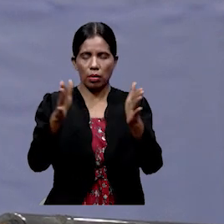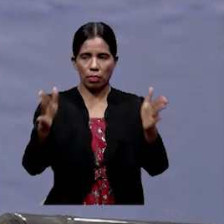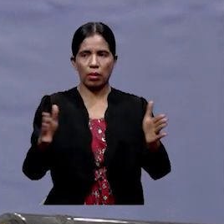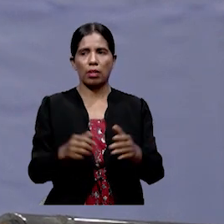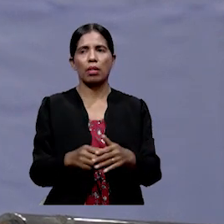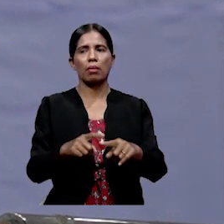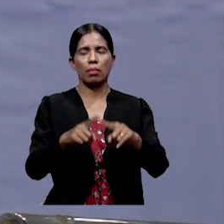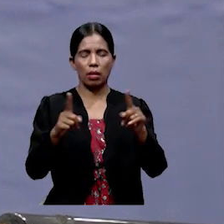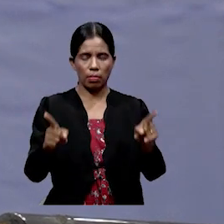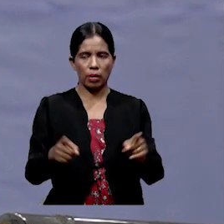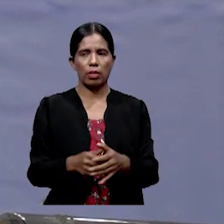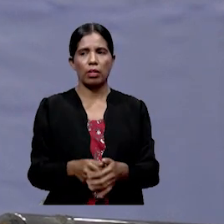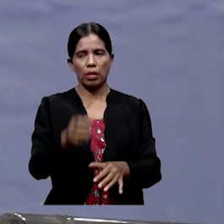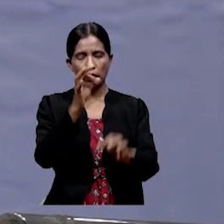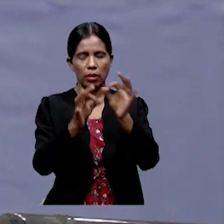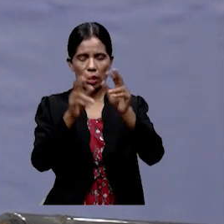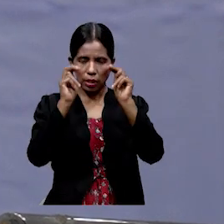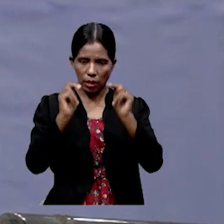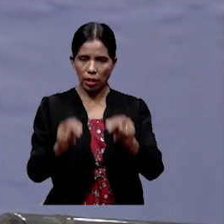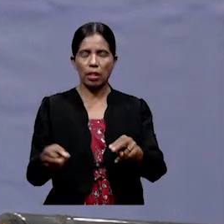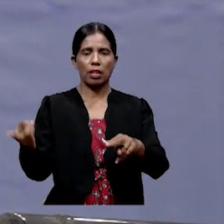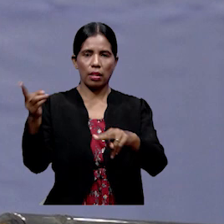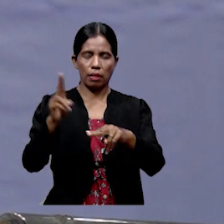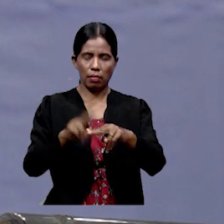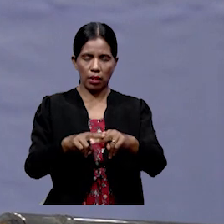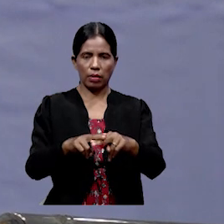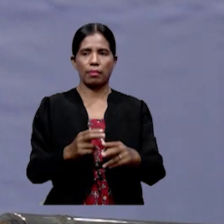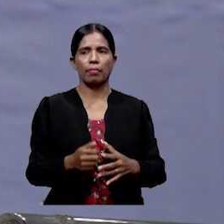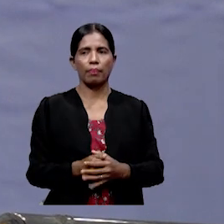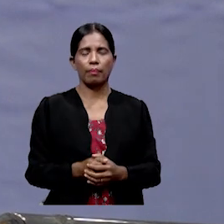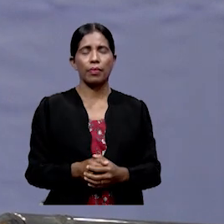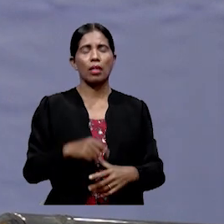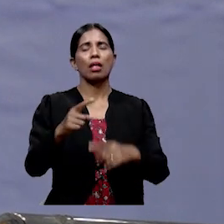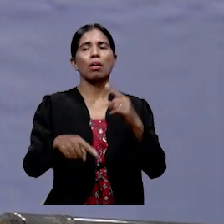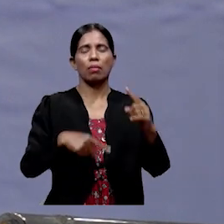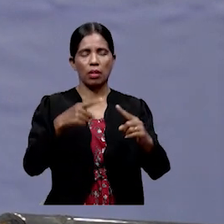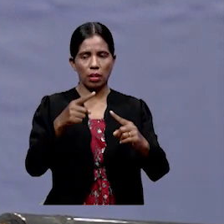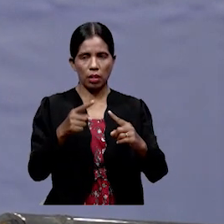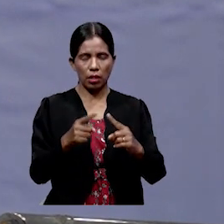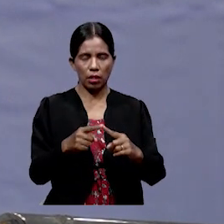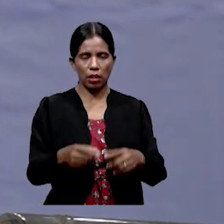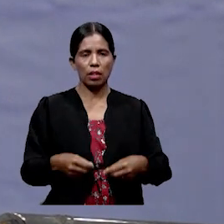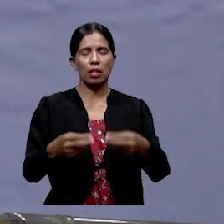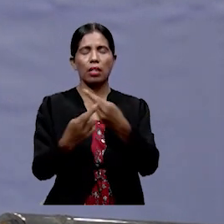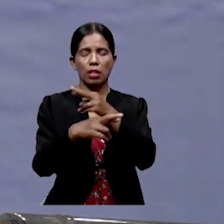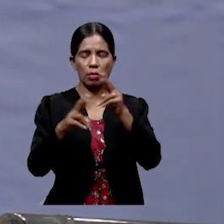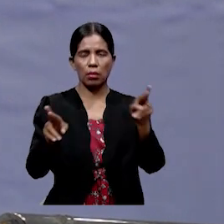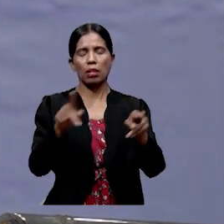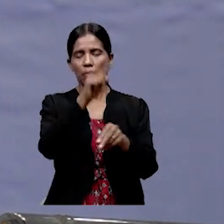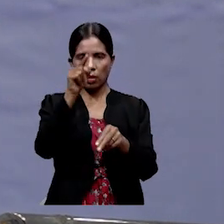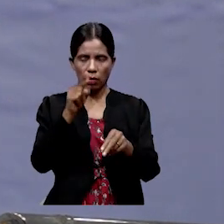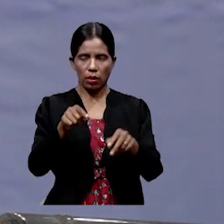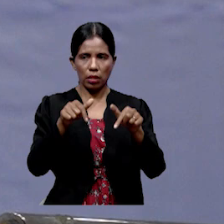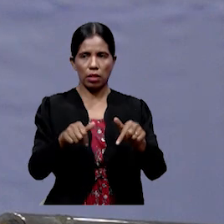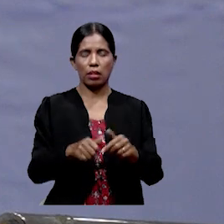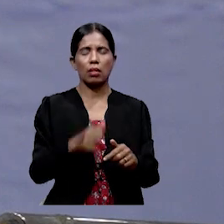será via sarana tem de aumentar. O Aieira não carrega a resposta, uma pergunta e além, a um